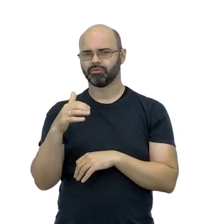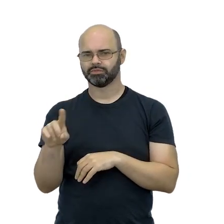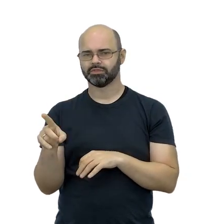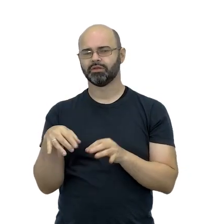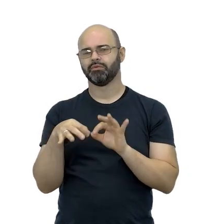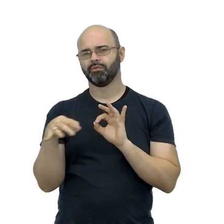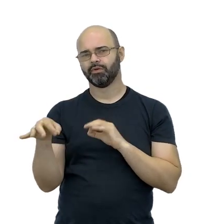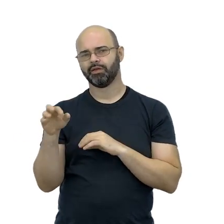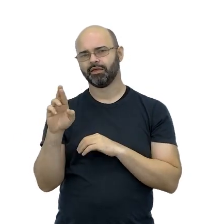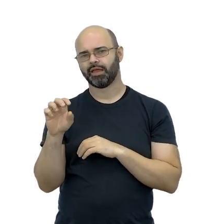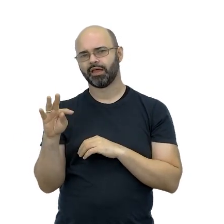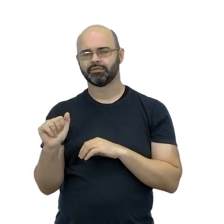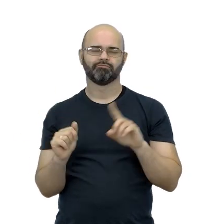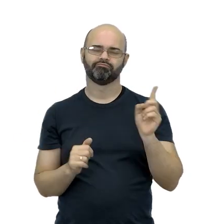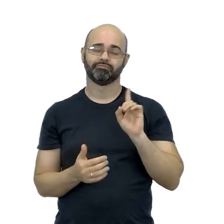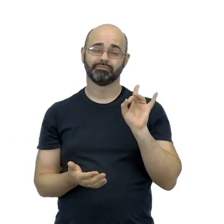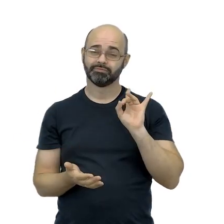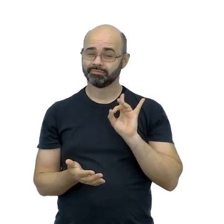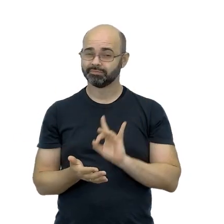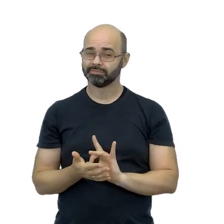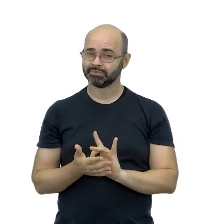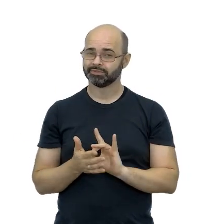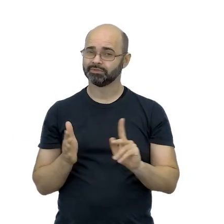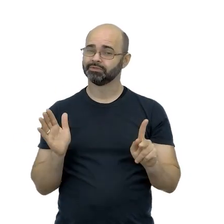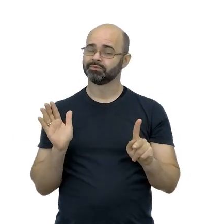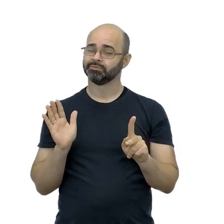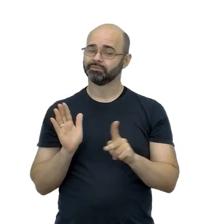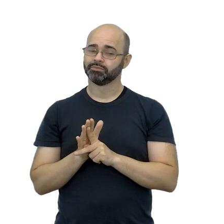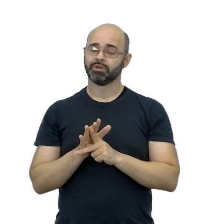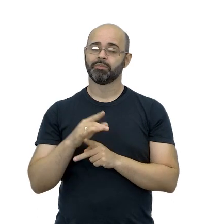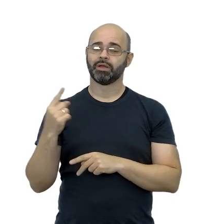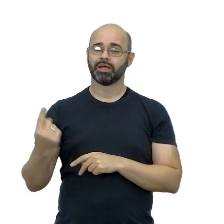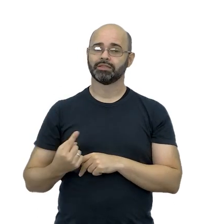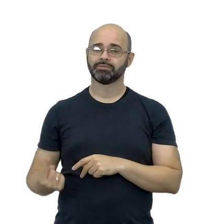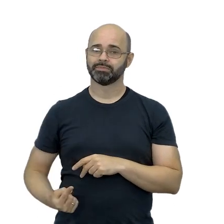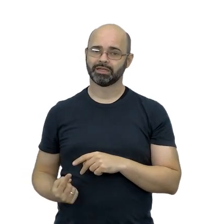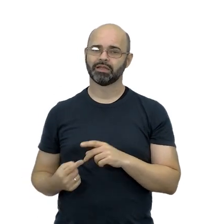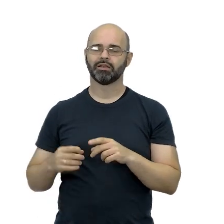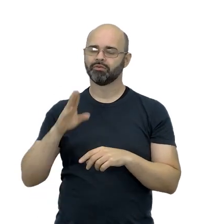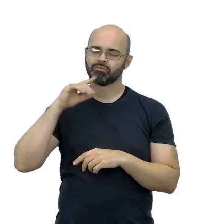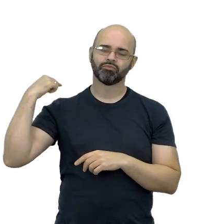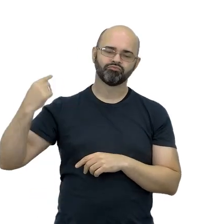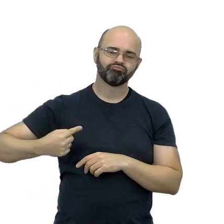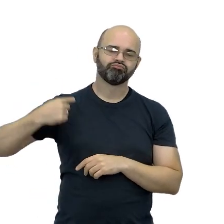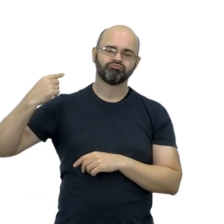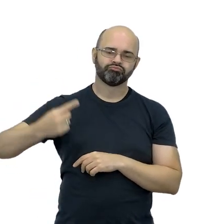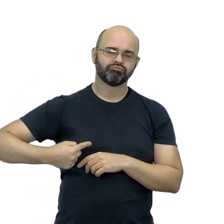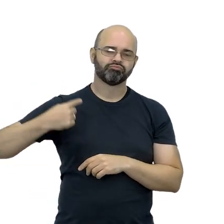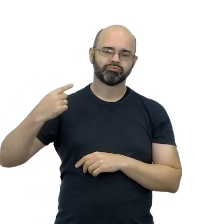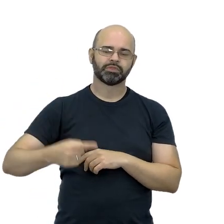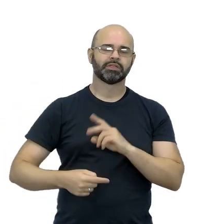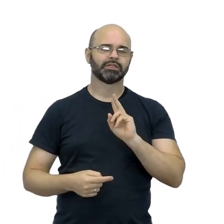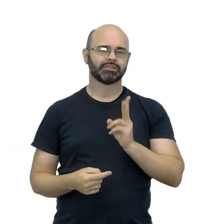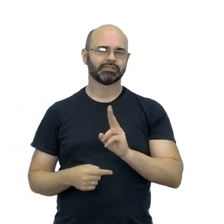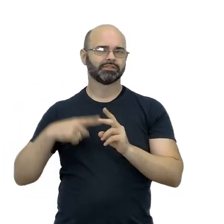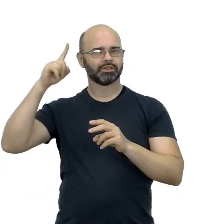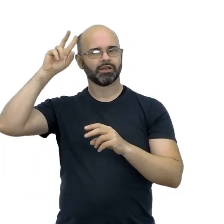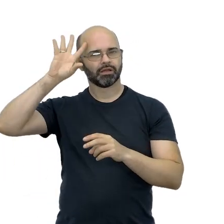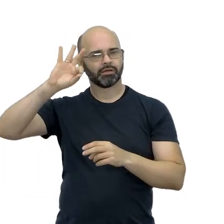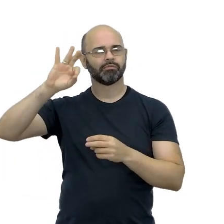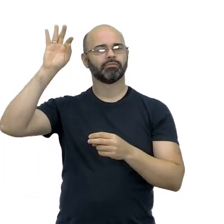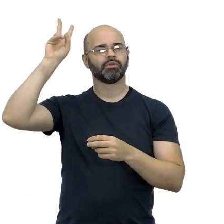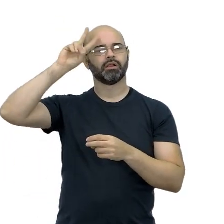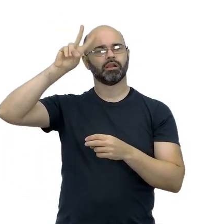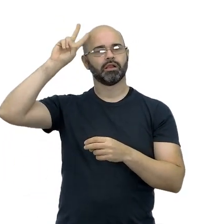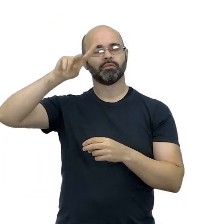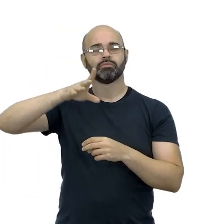na verdade o conhecimento está o quê? Na forma de espiral, e cada vez ele vai dando maior amplitude, ele vai tornando esse conhecimento